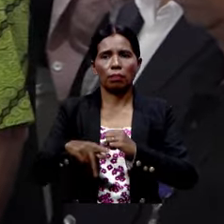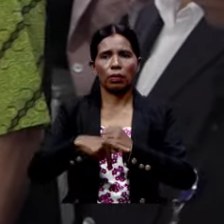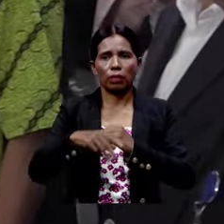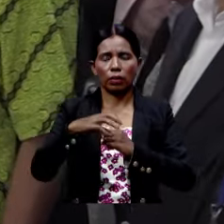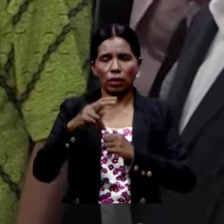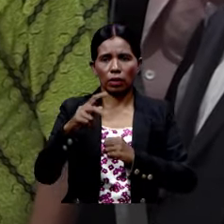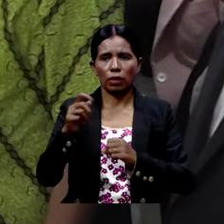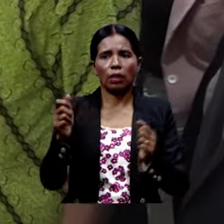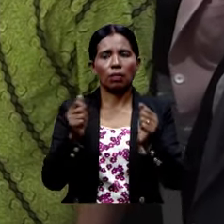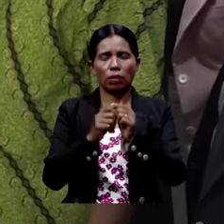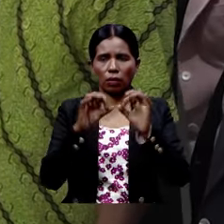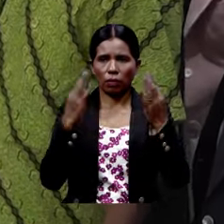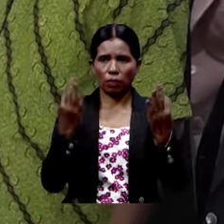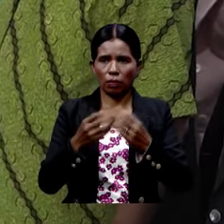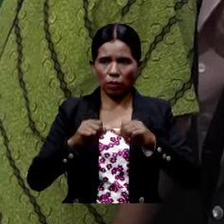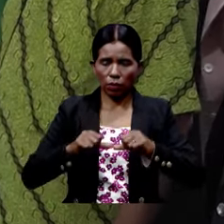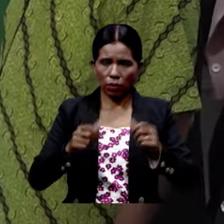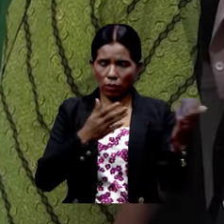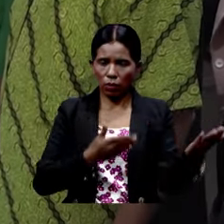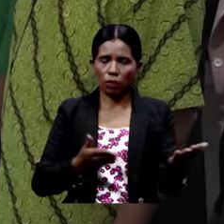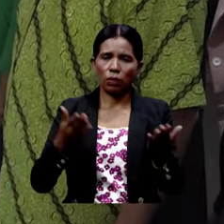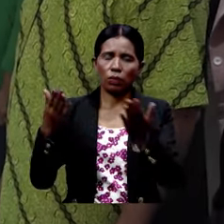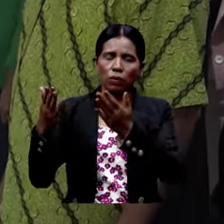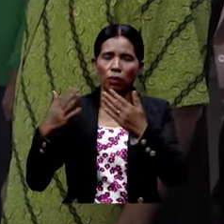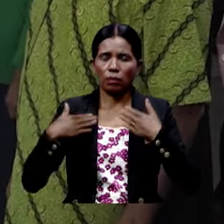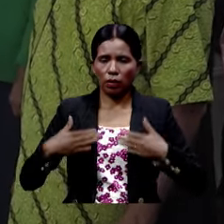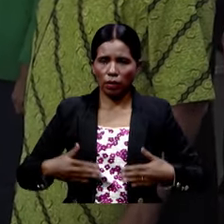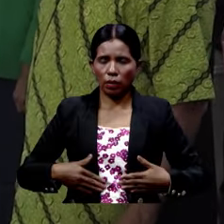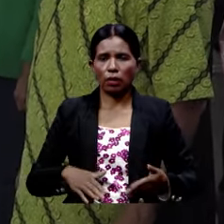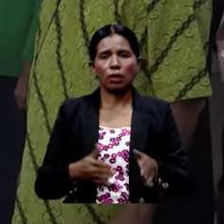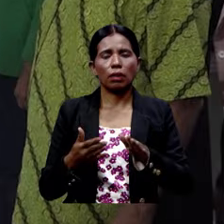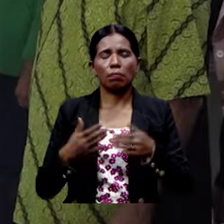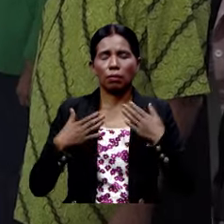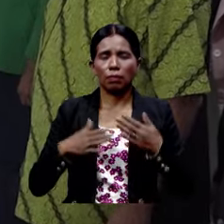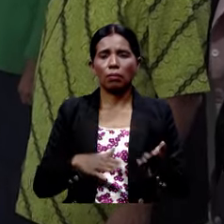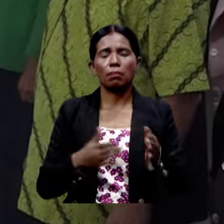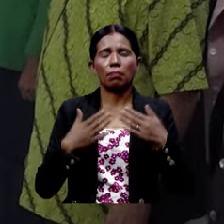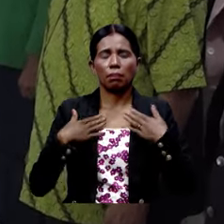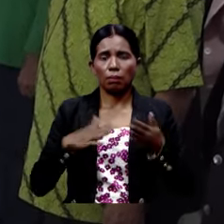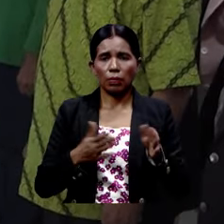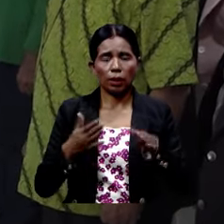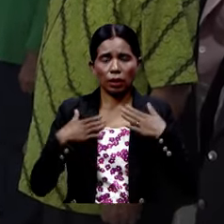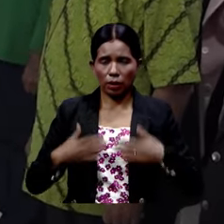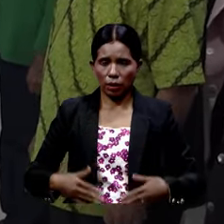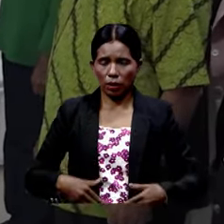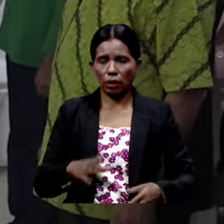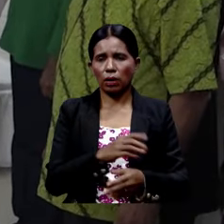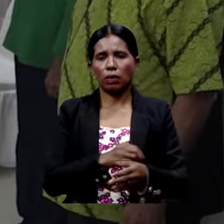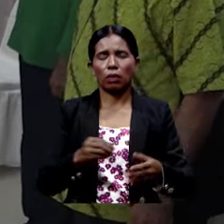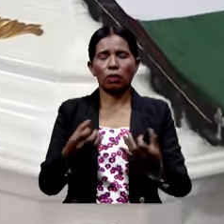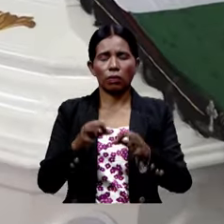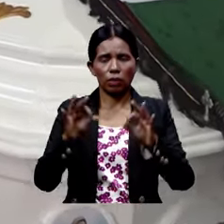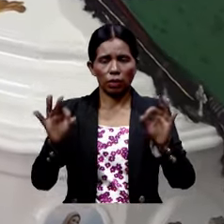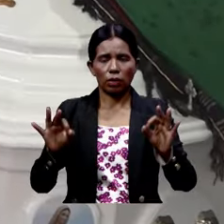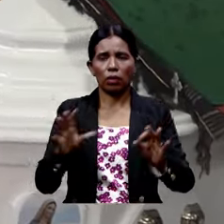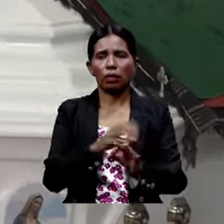CNRT, Ramuto com a família, continua lori maktoban, Bahia Knarfatin, Ministério Justiça, nebenia lidera, tohakoto ne peregrina São